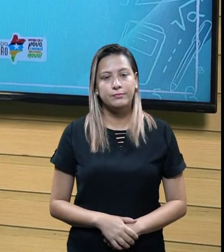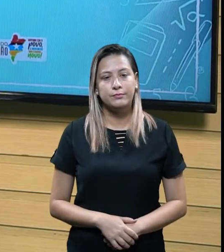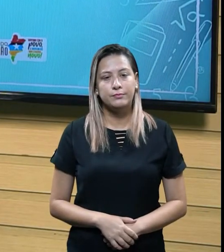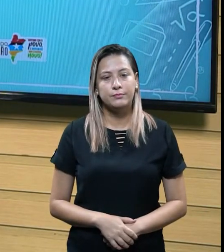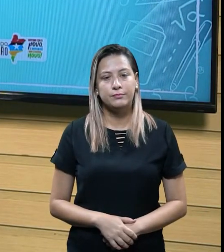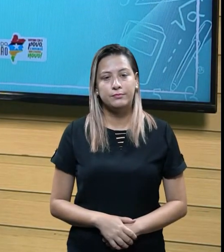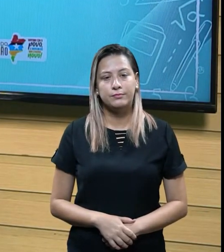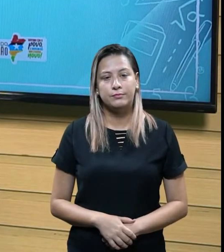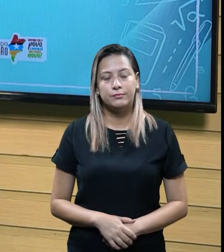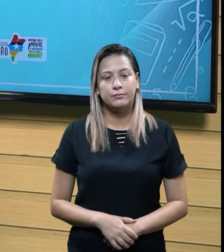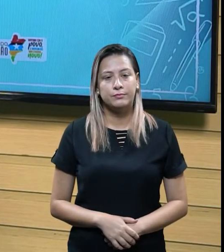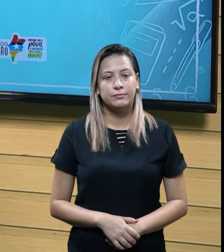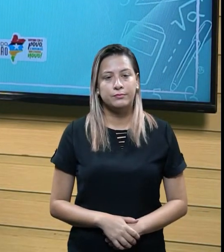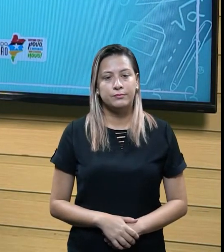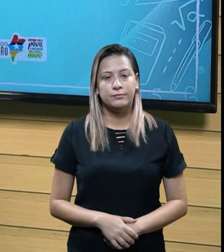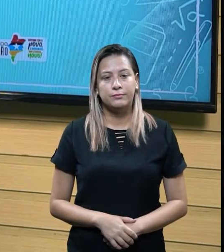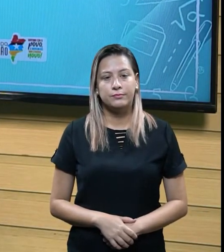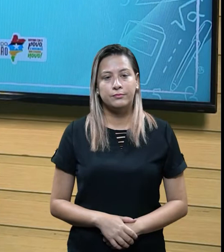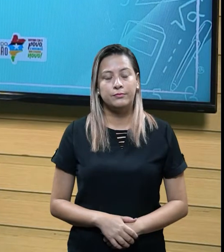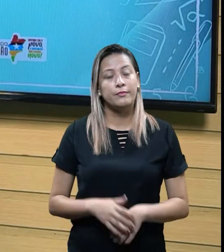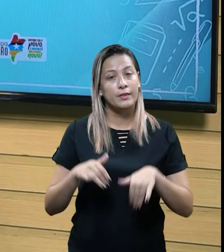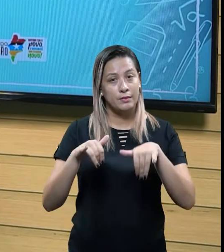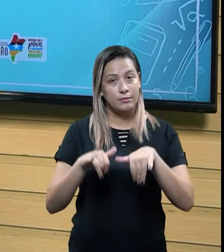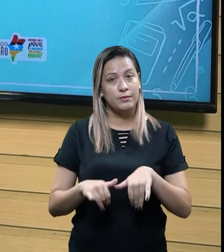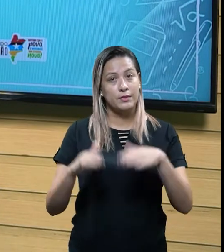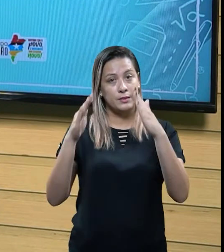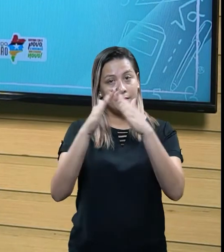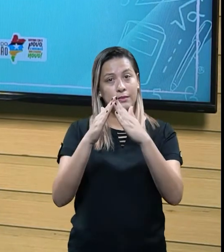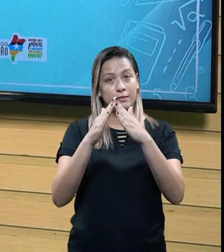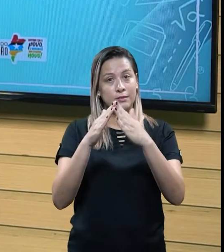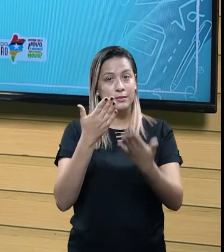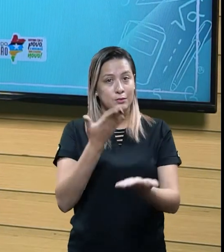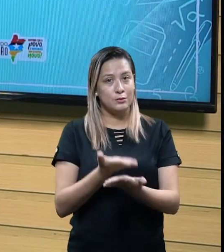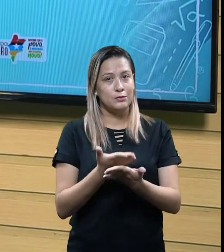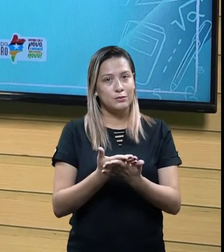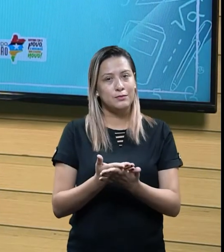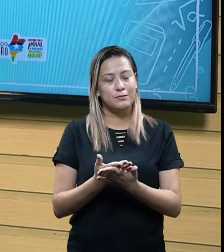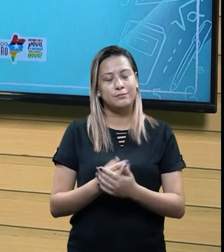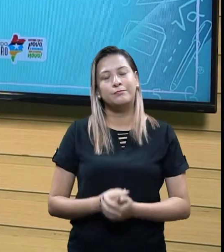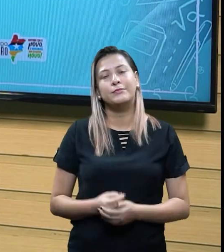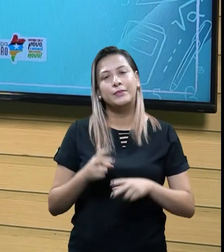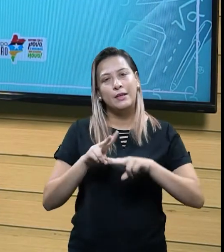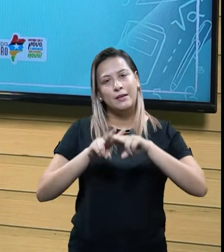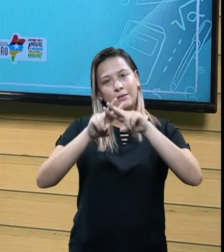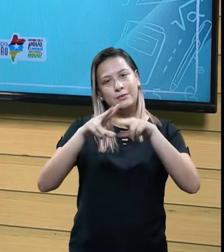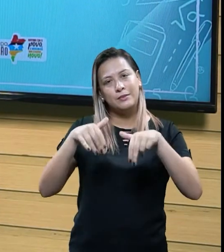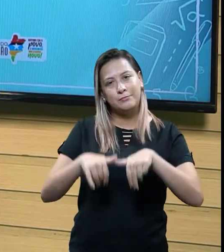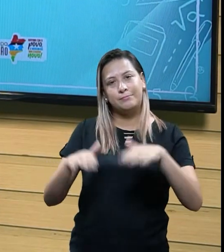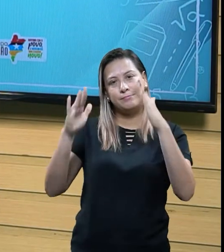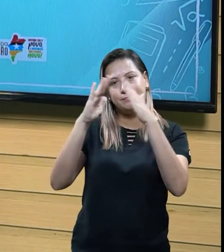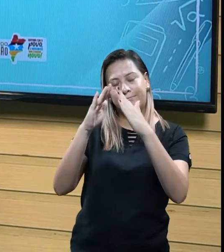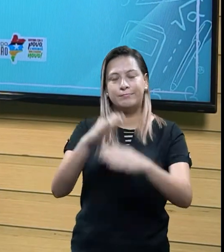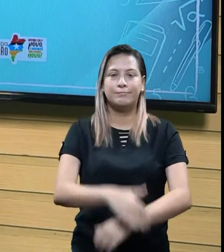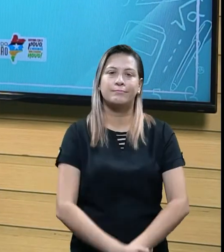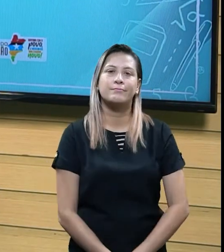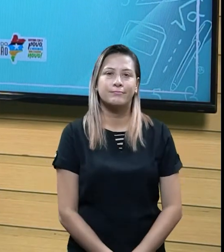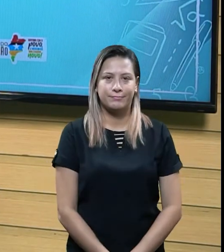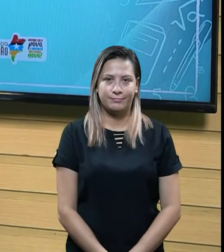assunto talvez até mais interessante, tá? Fique em casa estudando, #fique em casa.